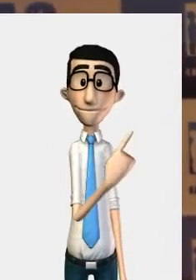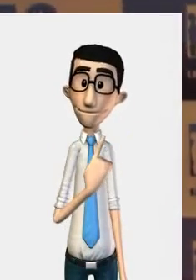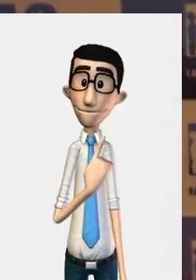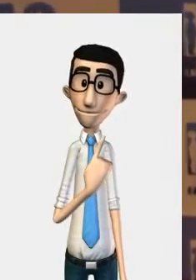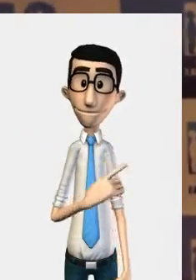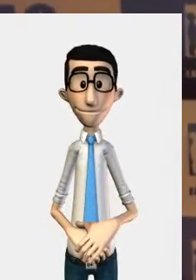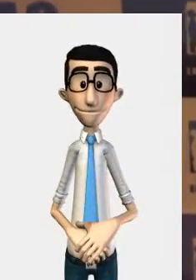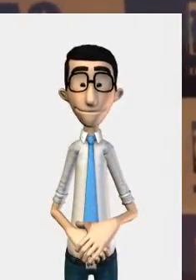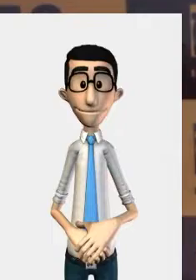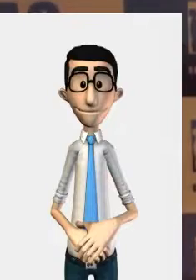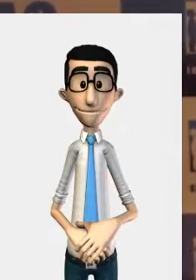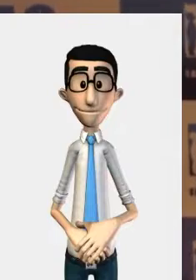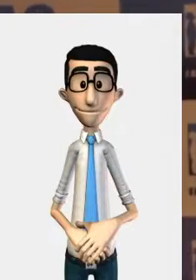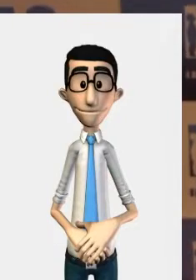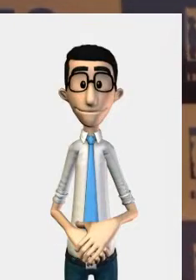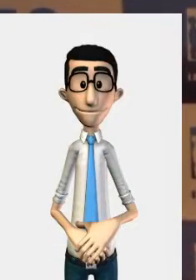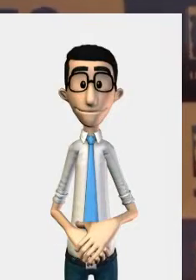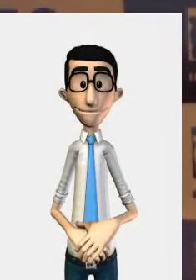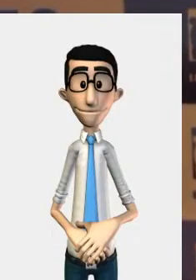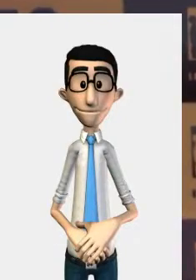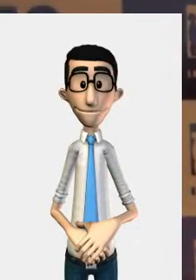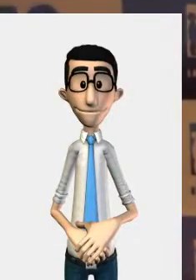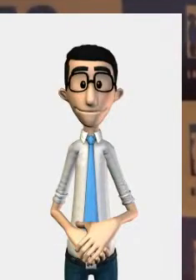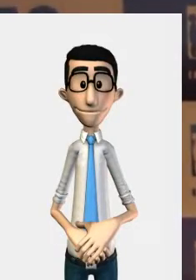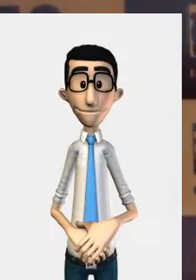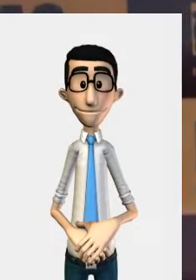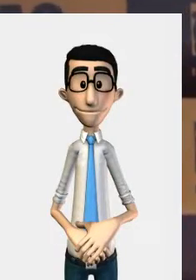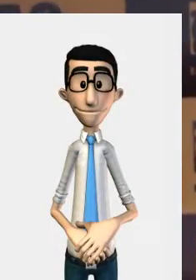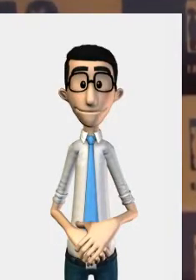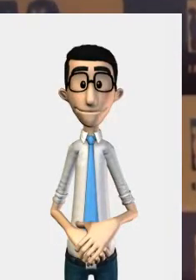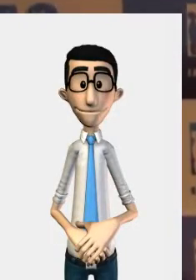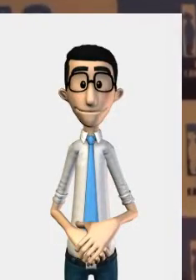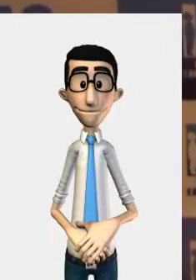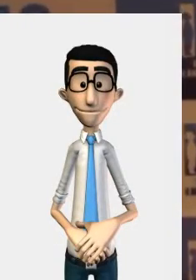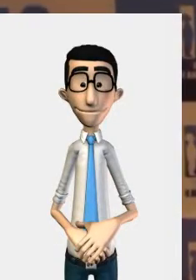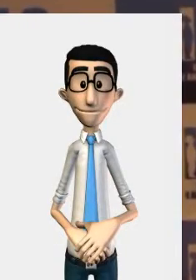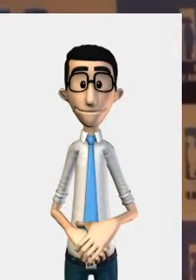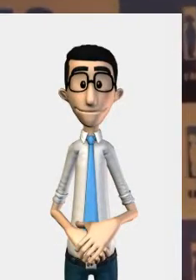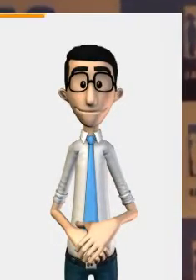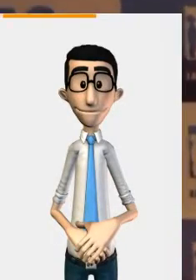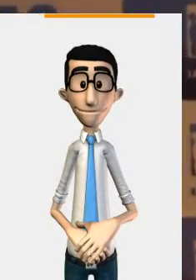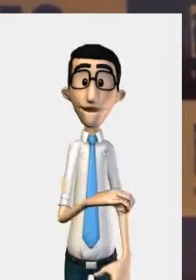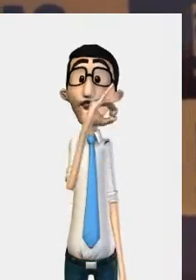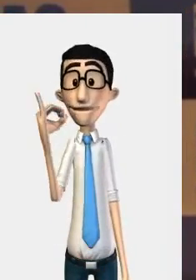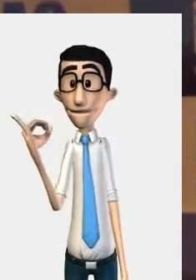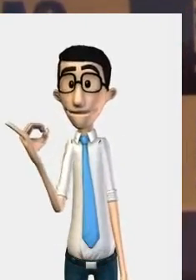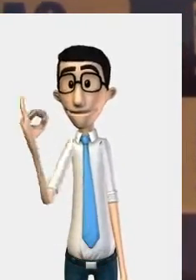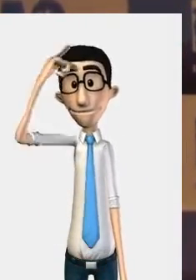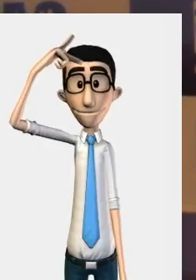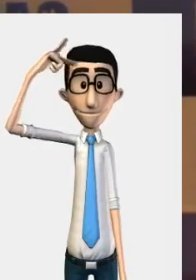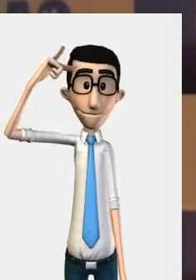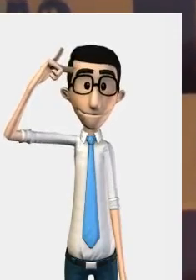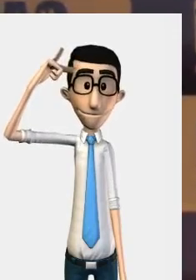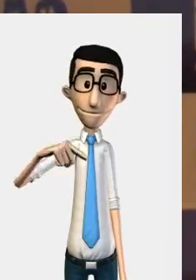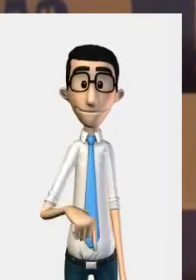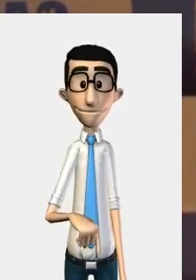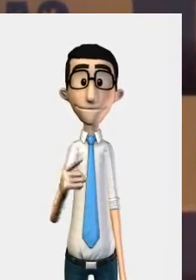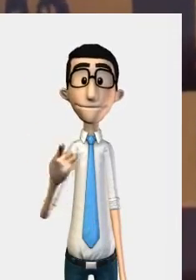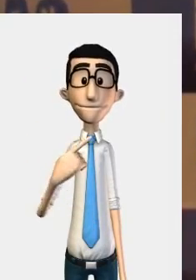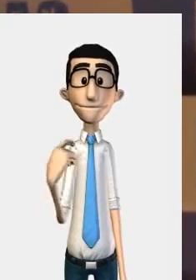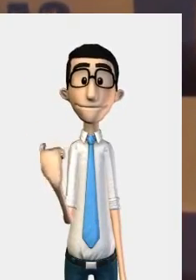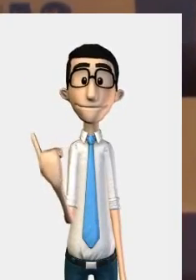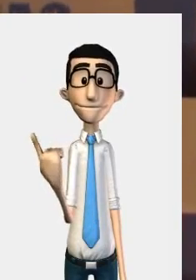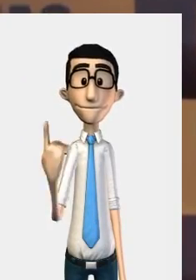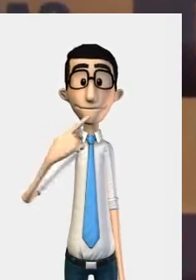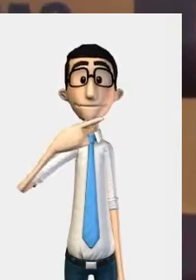intervenção ABA, terapia ABA, é a forma de intervenção com maior evidência científica para o autismo. Então a ABA é uma ciência, a